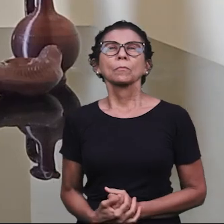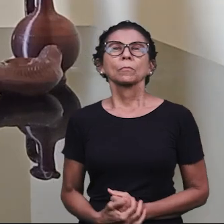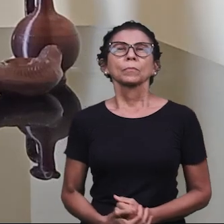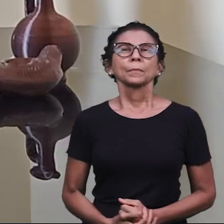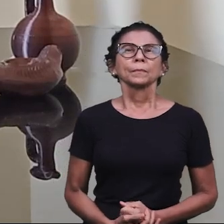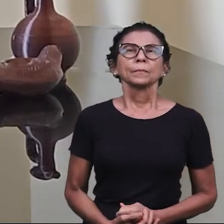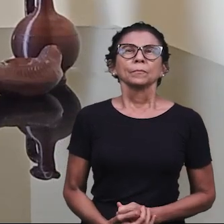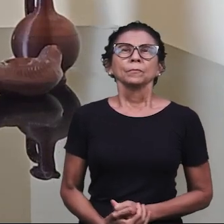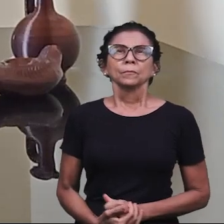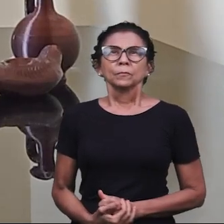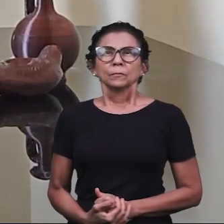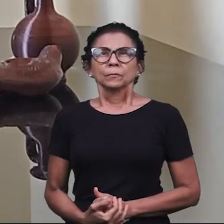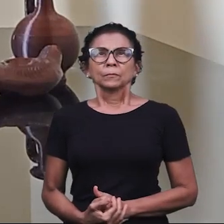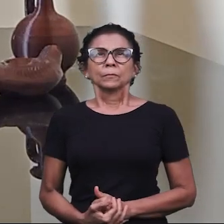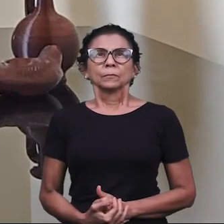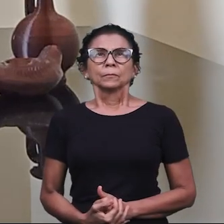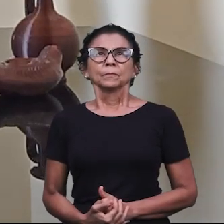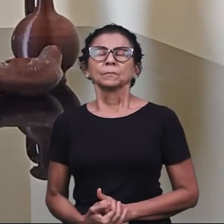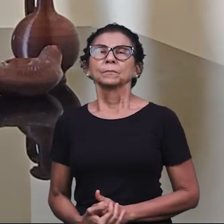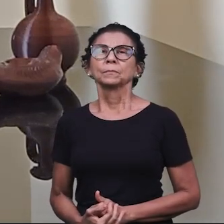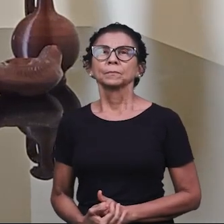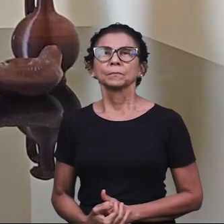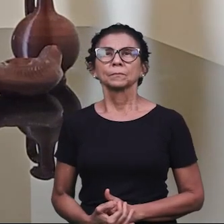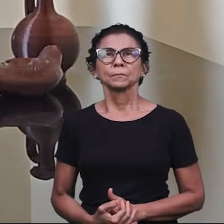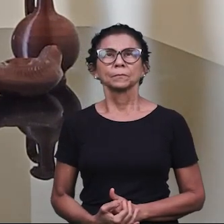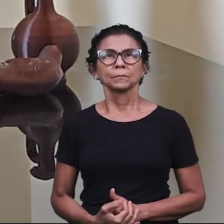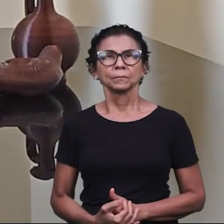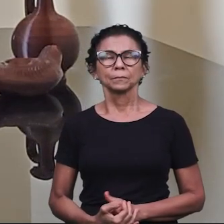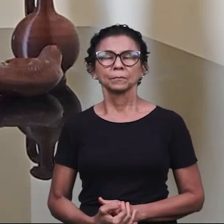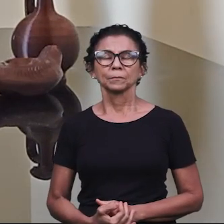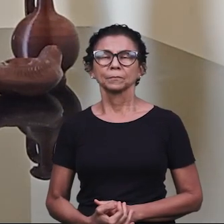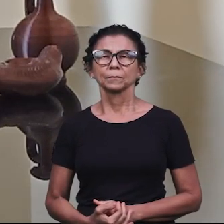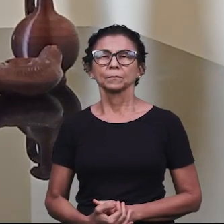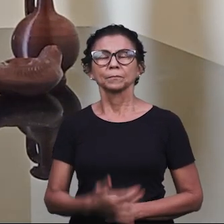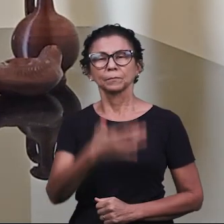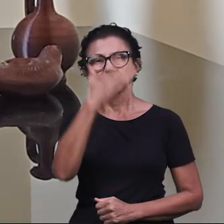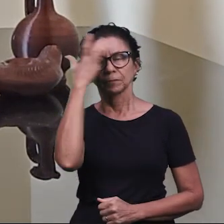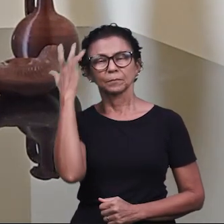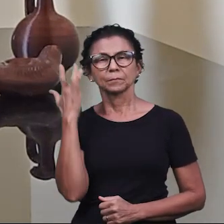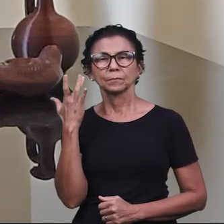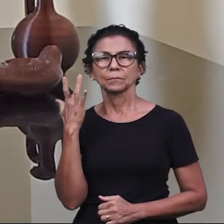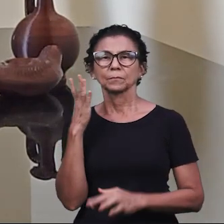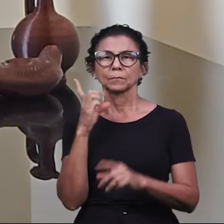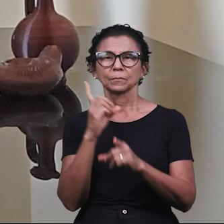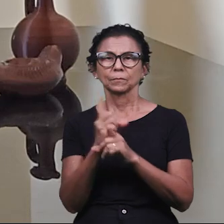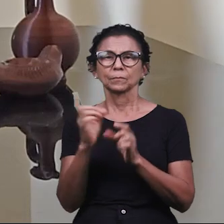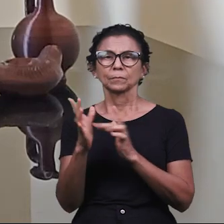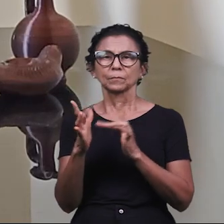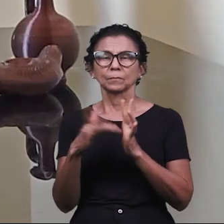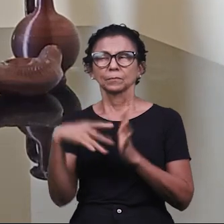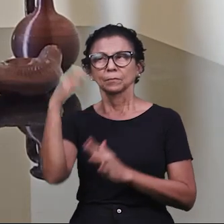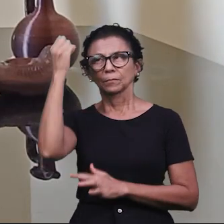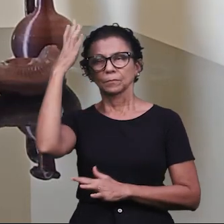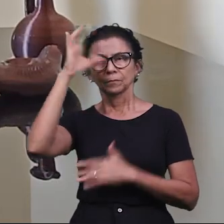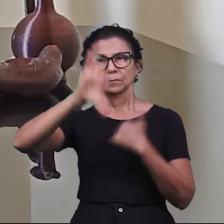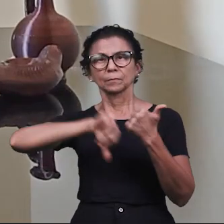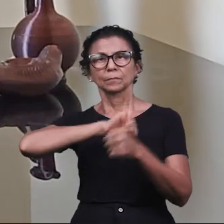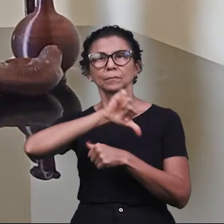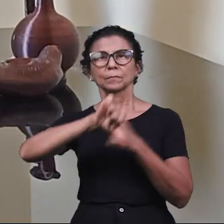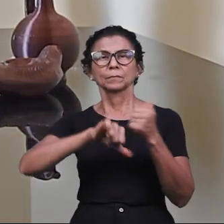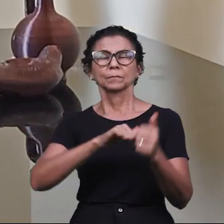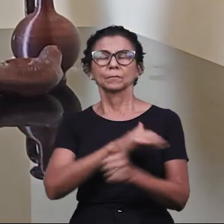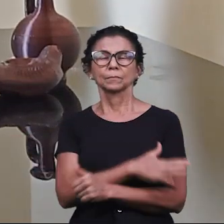ver a transformação de uma pessoa que tem um encontro com Jesus revelado. Então, toda